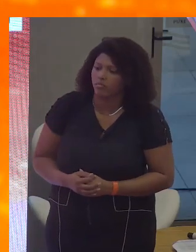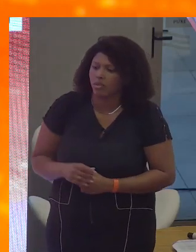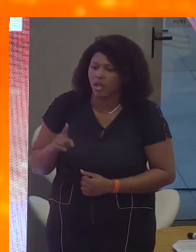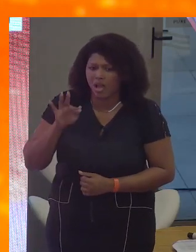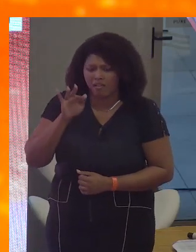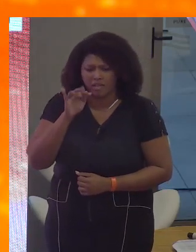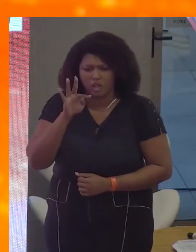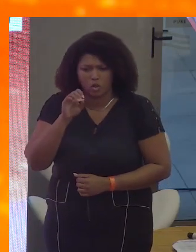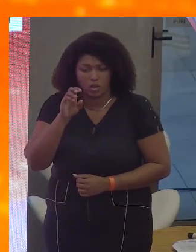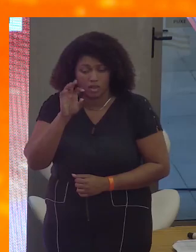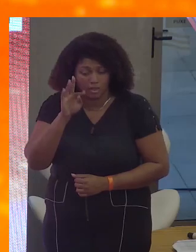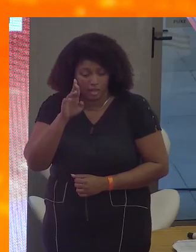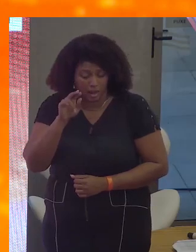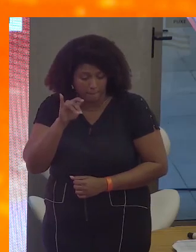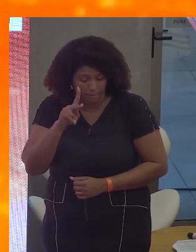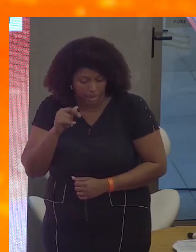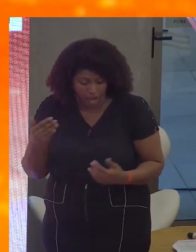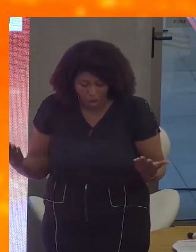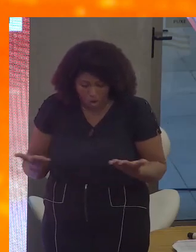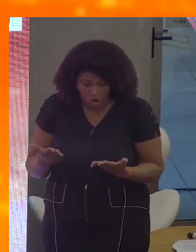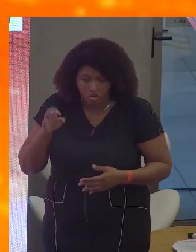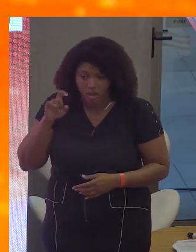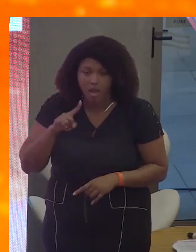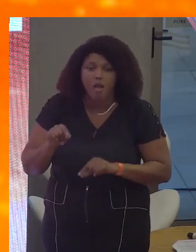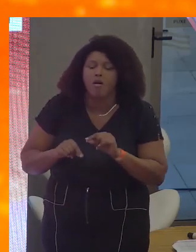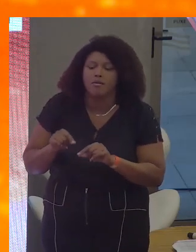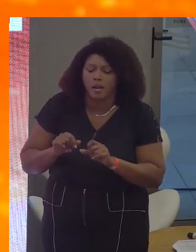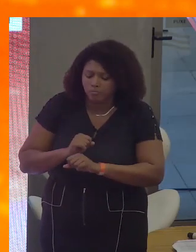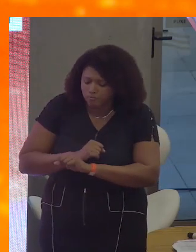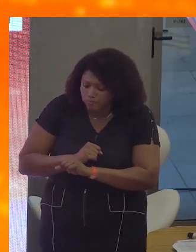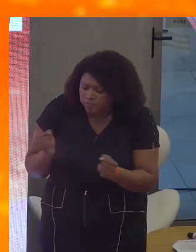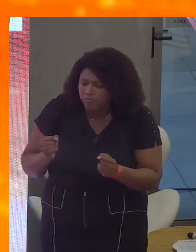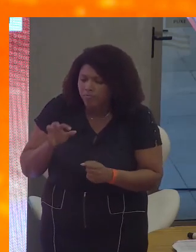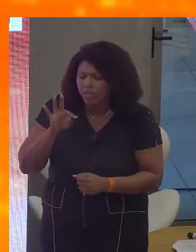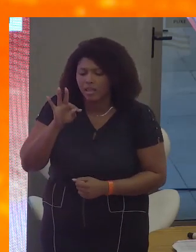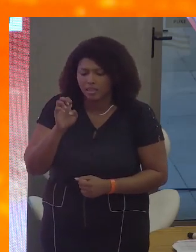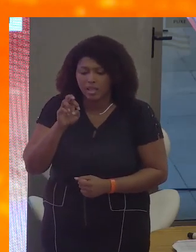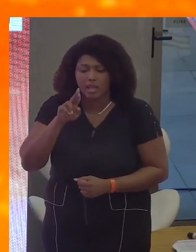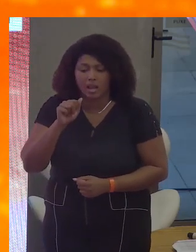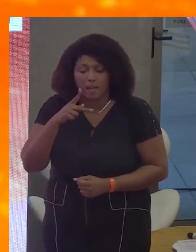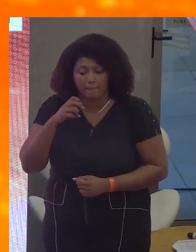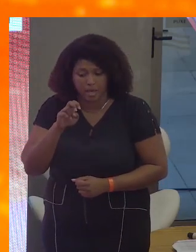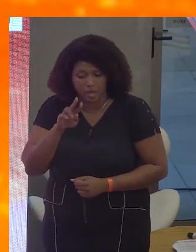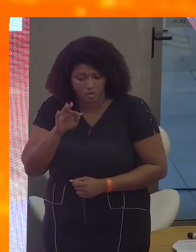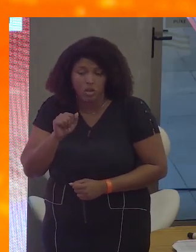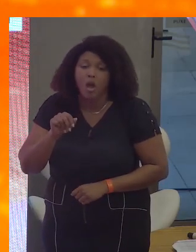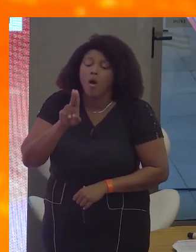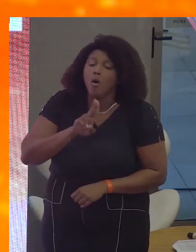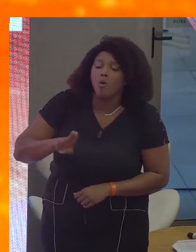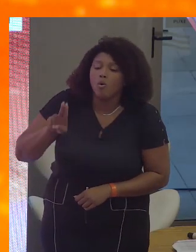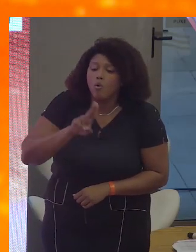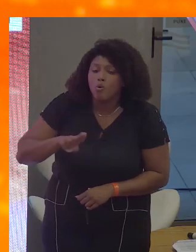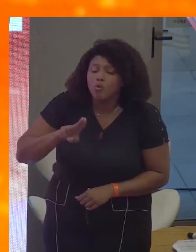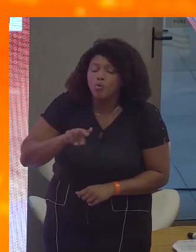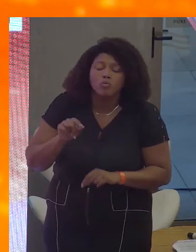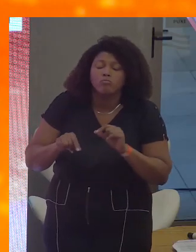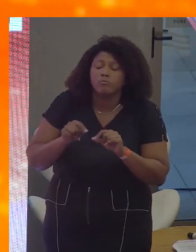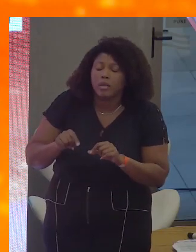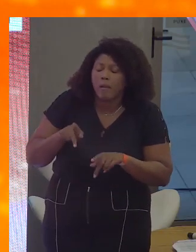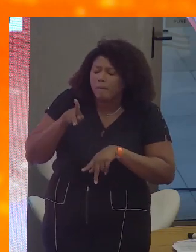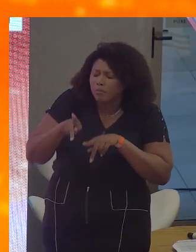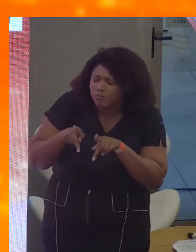fitoterapia é hoje considerada uma possibilidade terapêutica, quer seja pelo uso popular ou ainda por sua utilização através